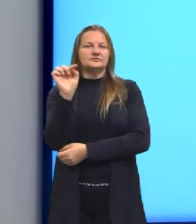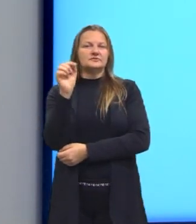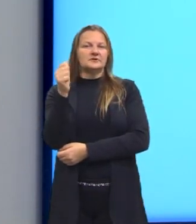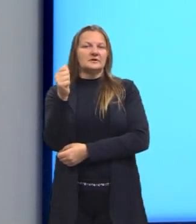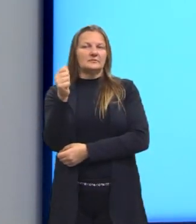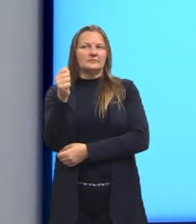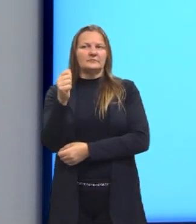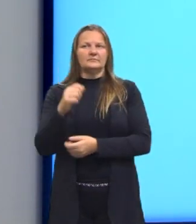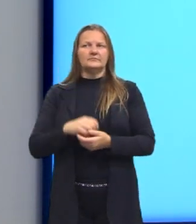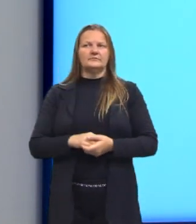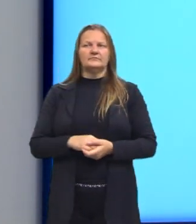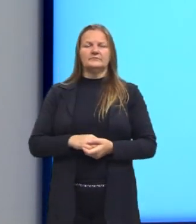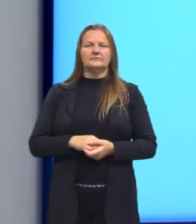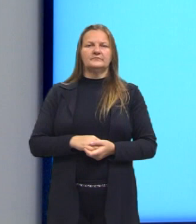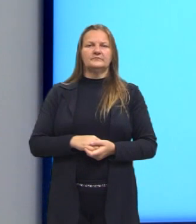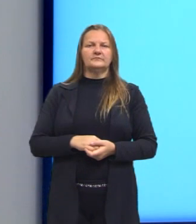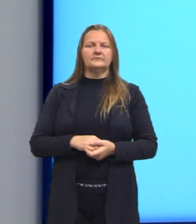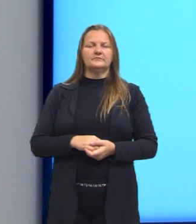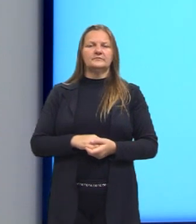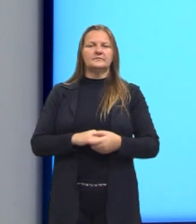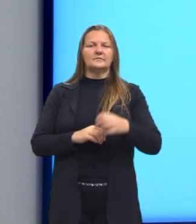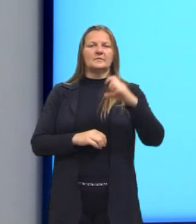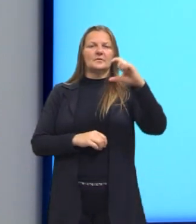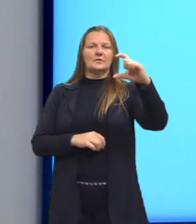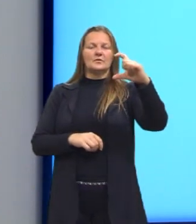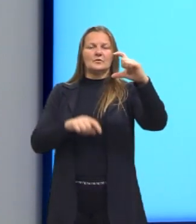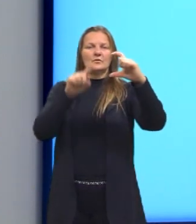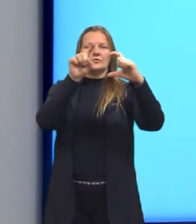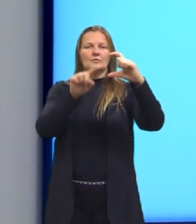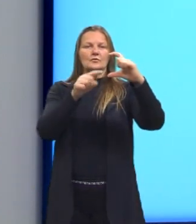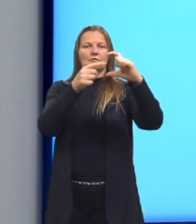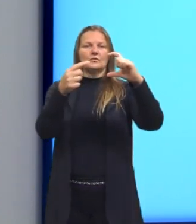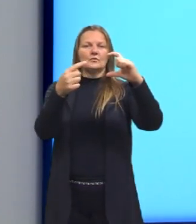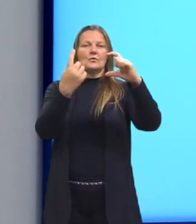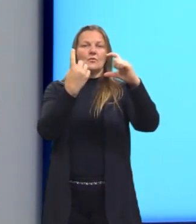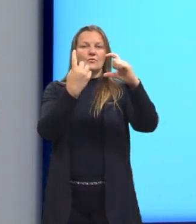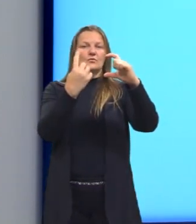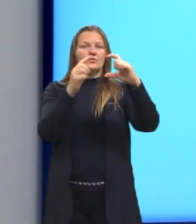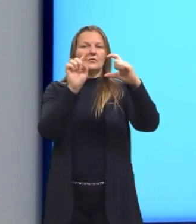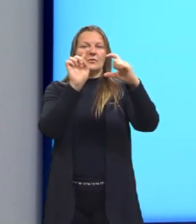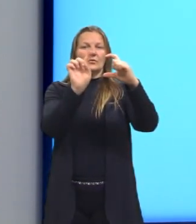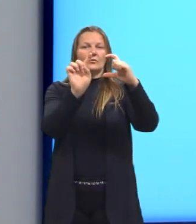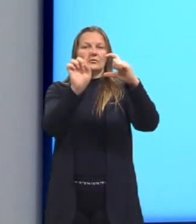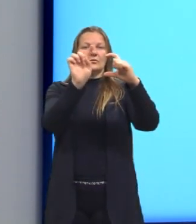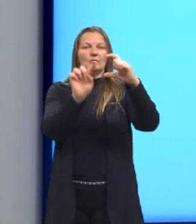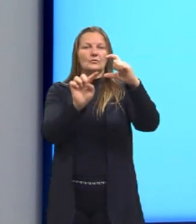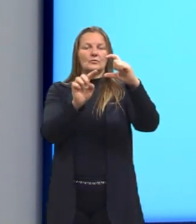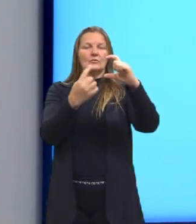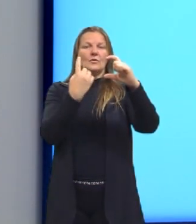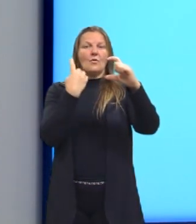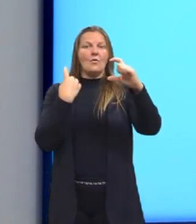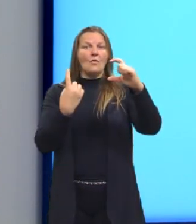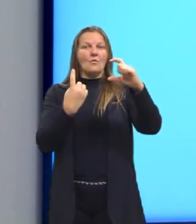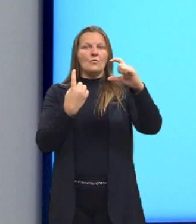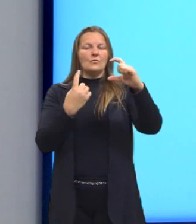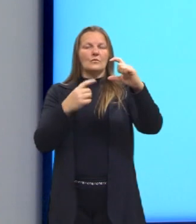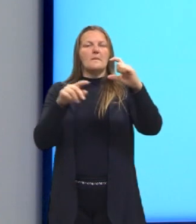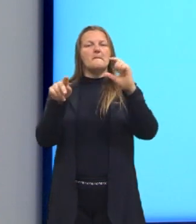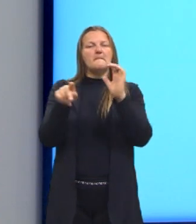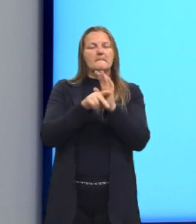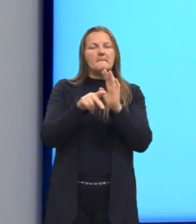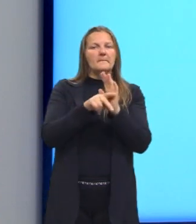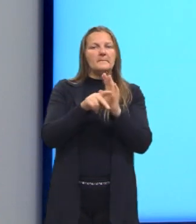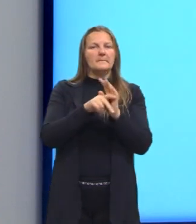a nossa matriz de quadrada de ordem 1 possui somente um elemento, o determinante é o próprio elemento,